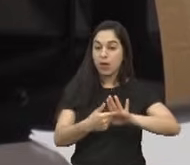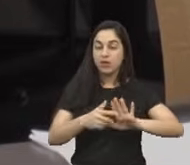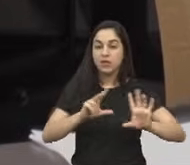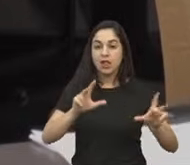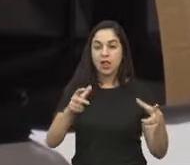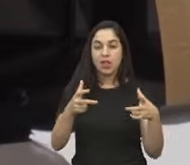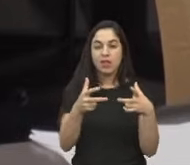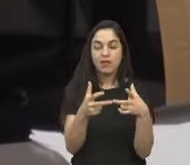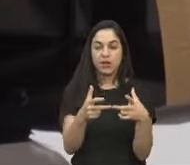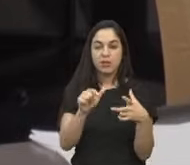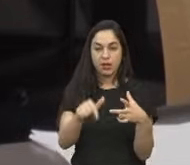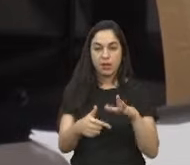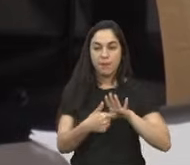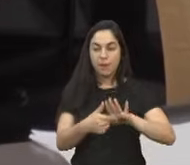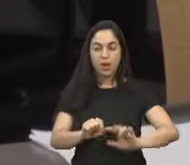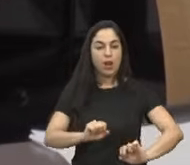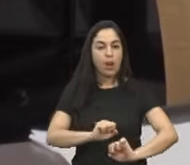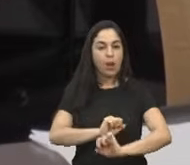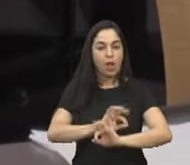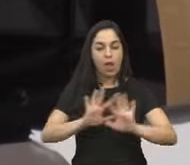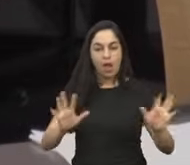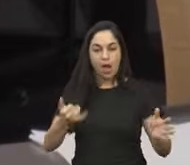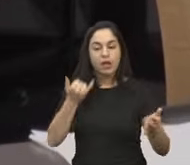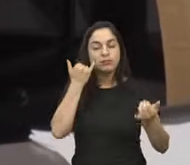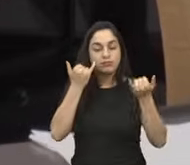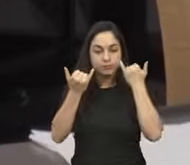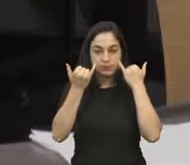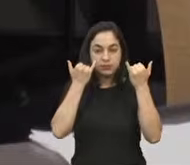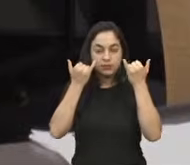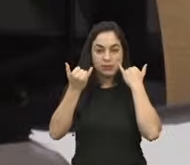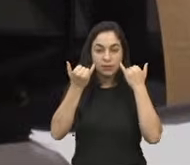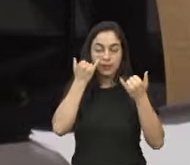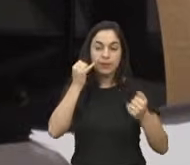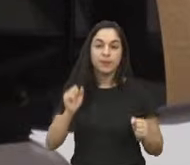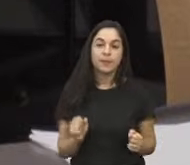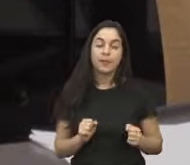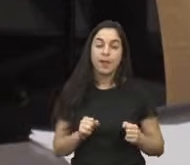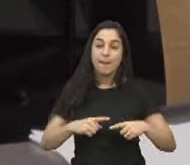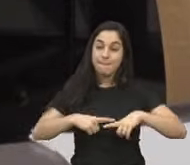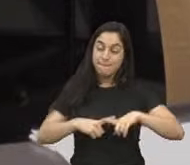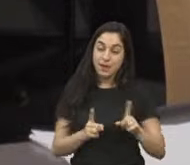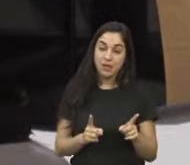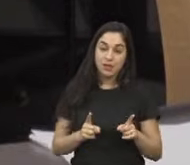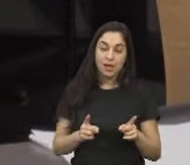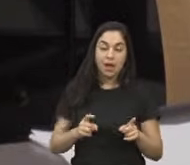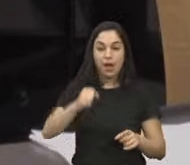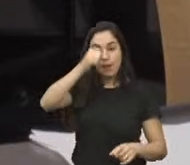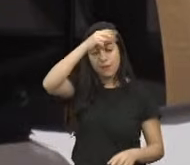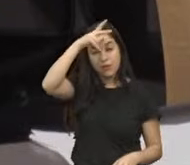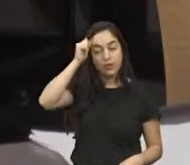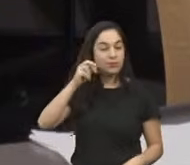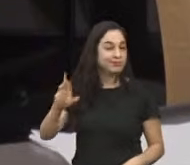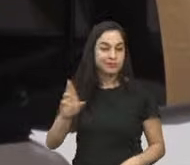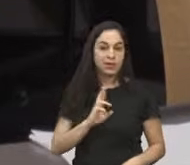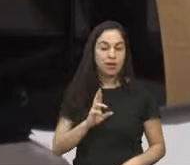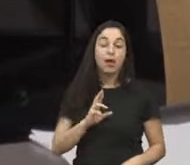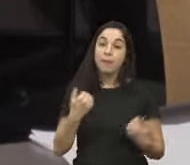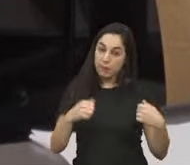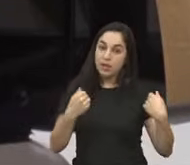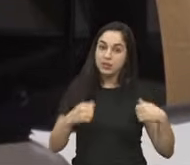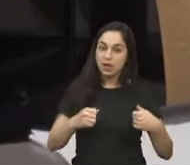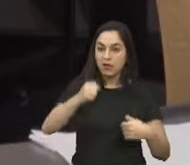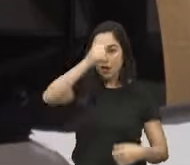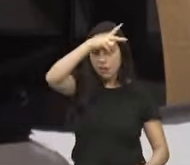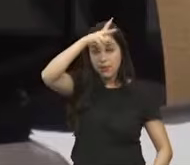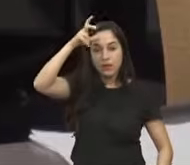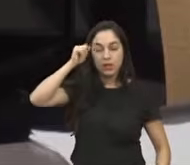TV pública aqui, para dar transparência para o que está sendo questionado. A resposta da prefeitura tinha que ser feita na TV Câmara, apresentada